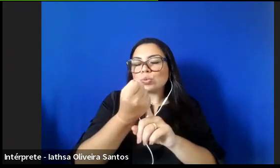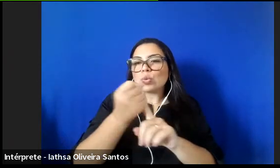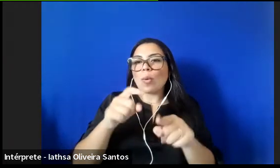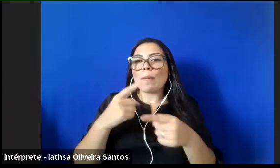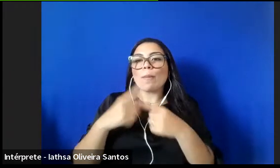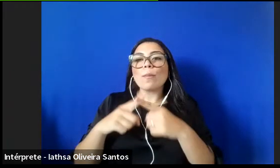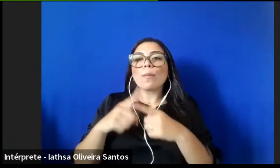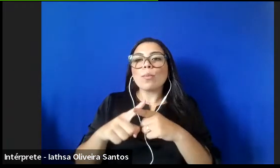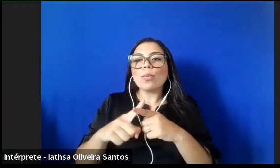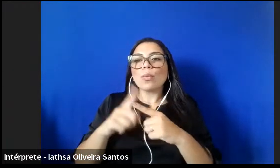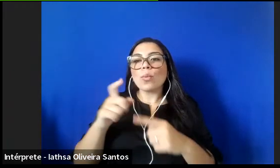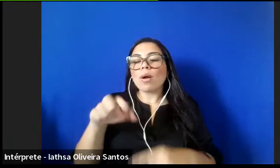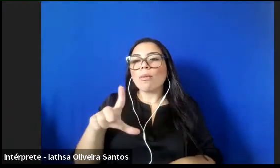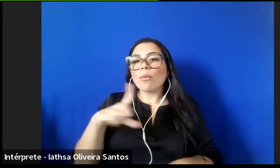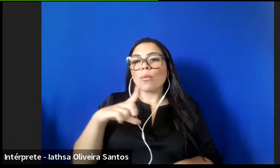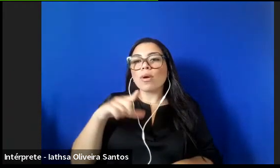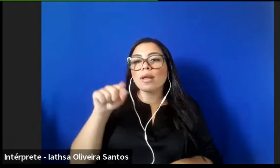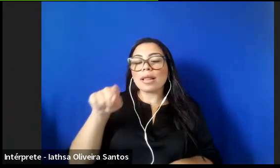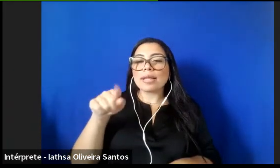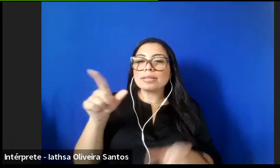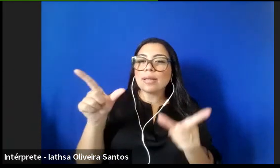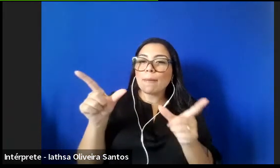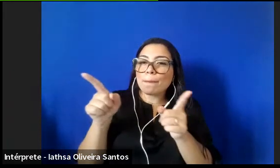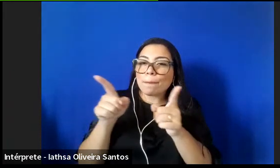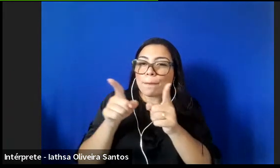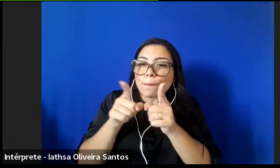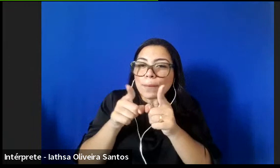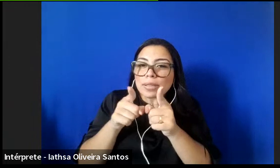dessa, desse encurtamento